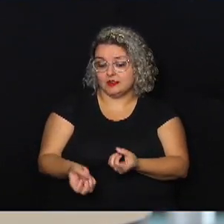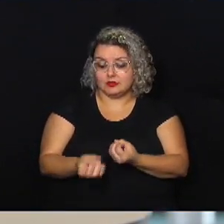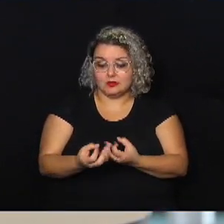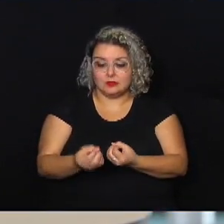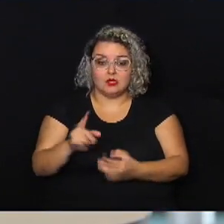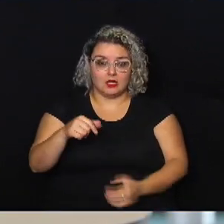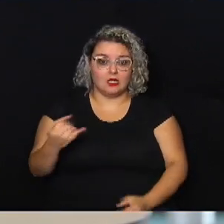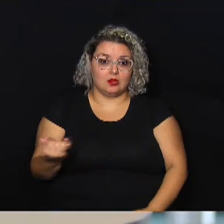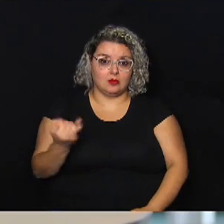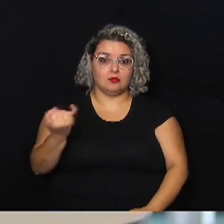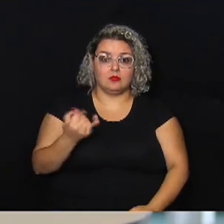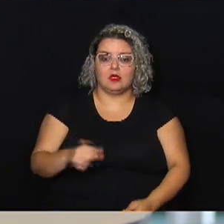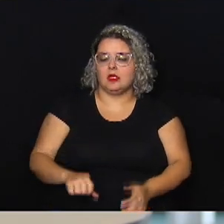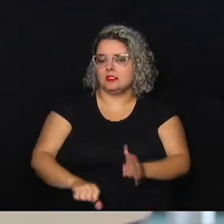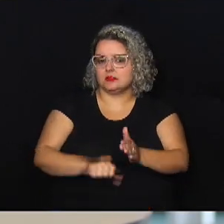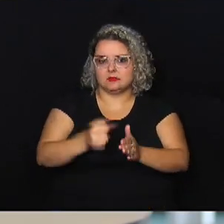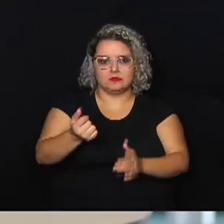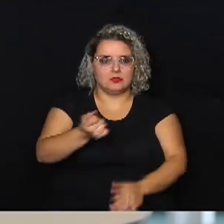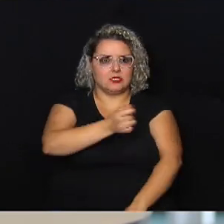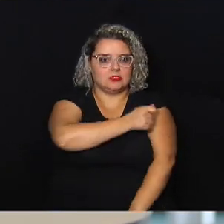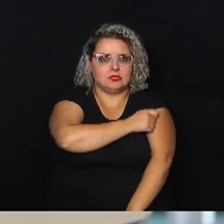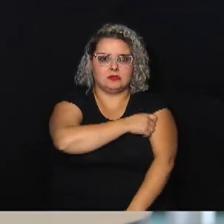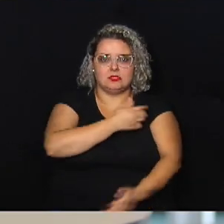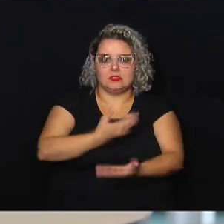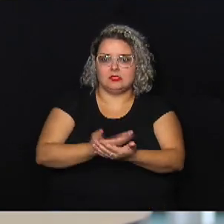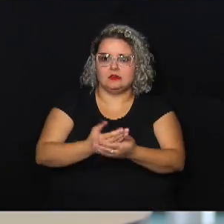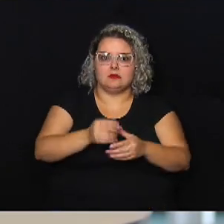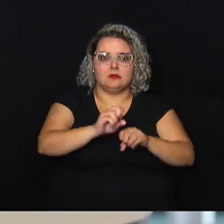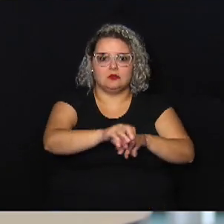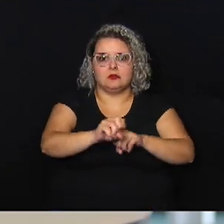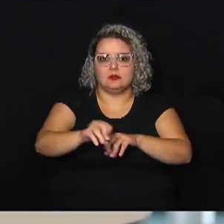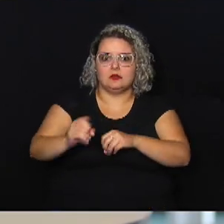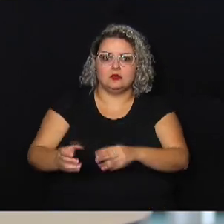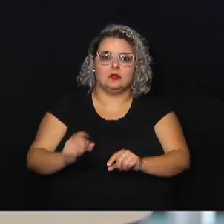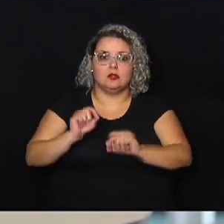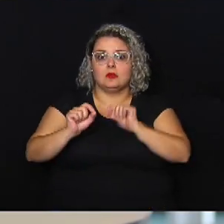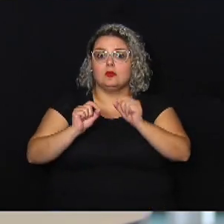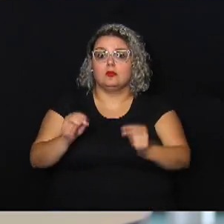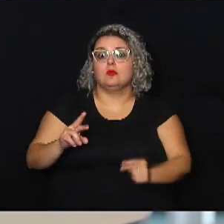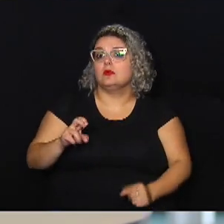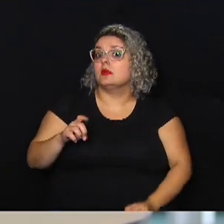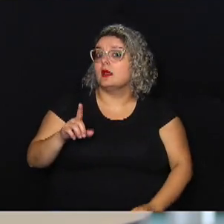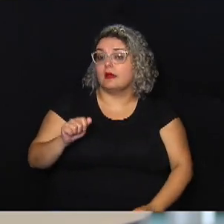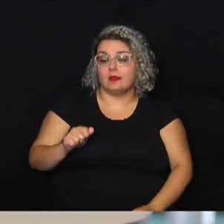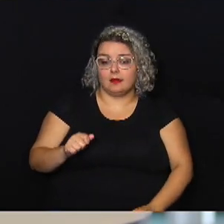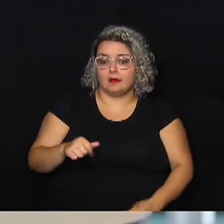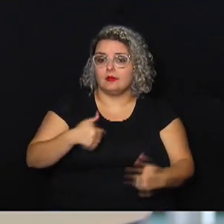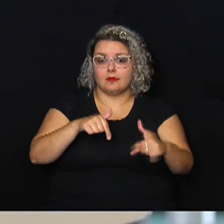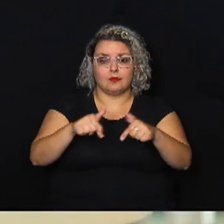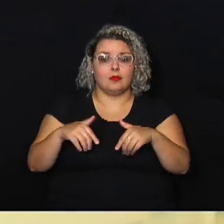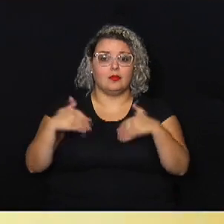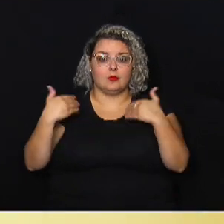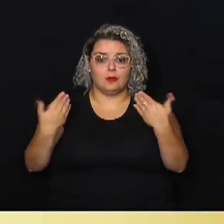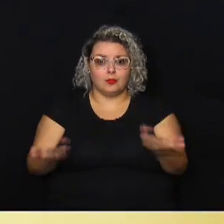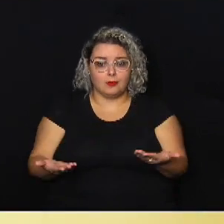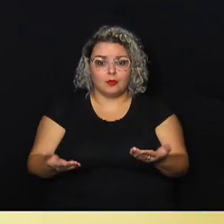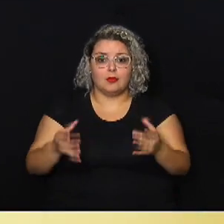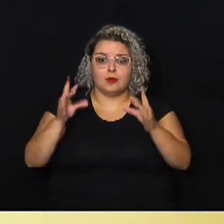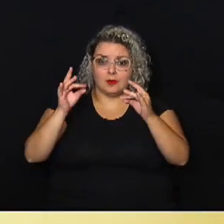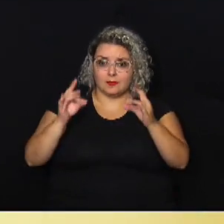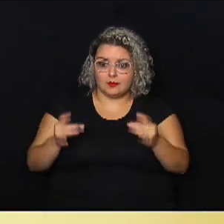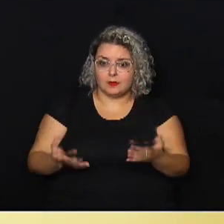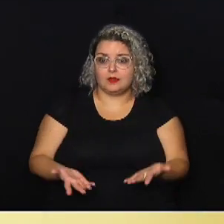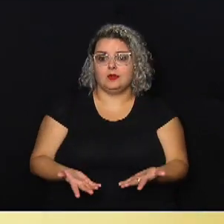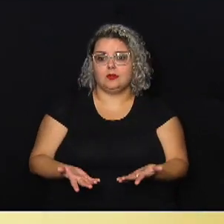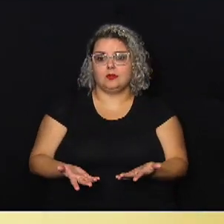fundamental. Primeiras aulas, eu ensino para os meus alunos o seguinte, o que é a renda do trabalho, qual que é a estratificação, como são as